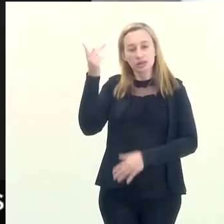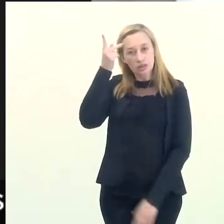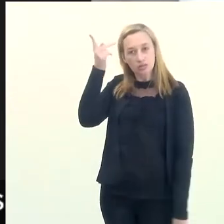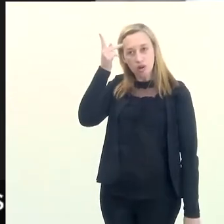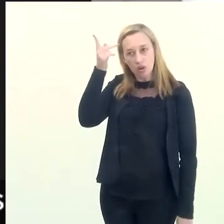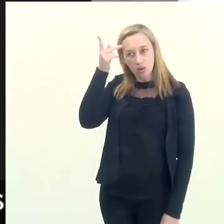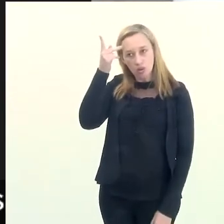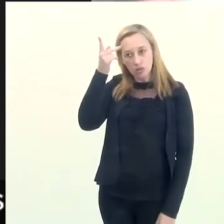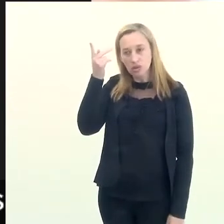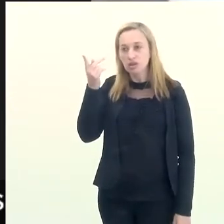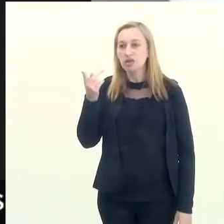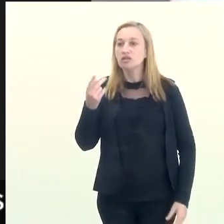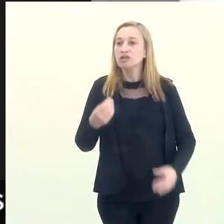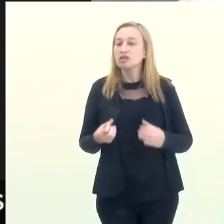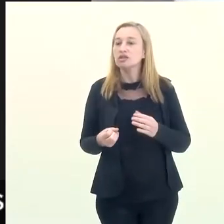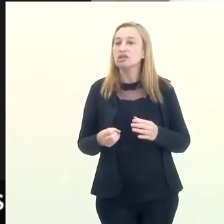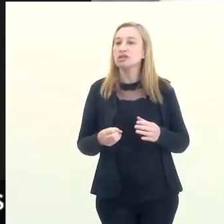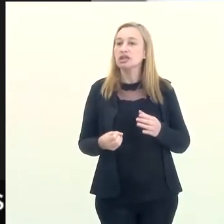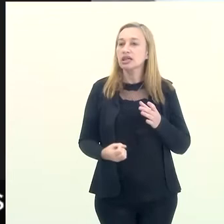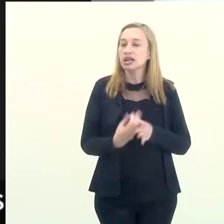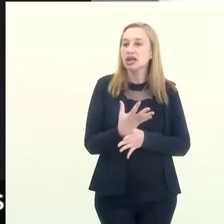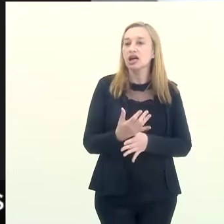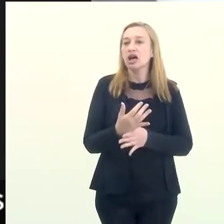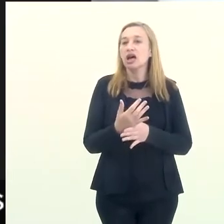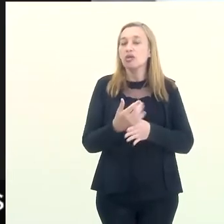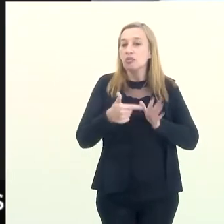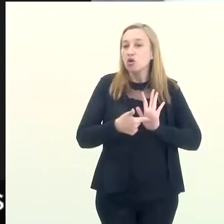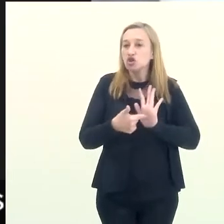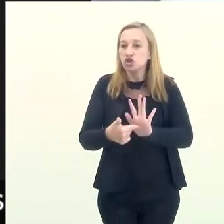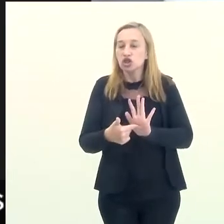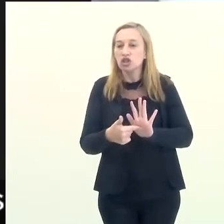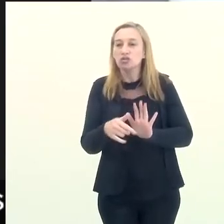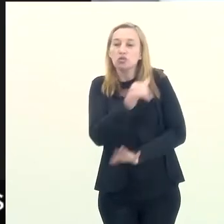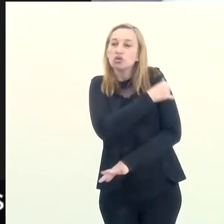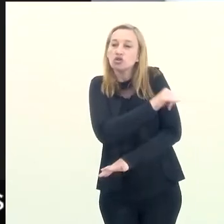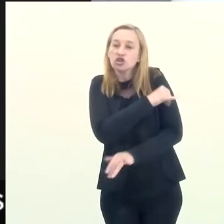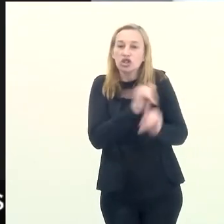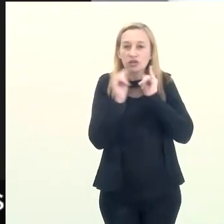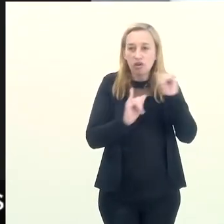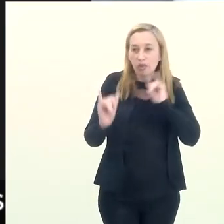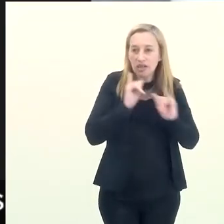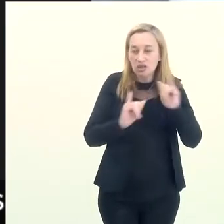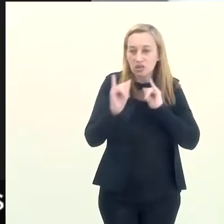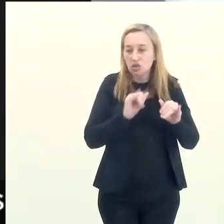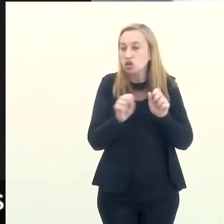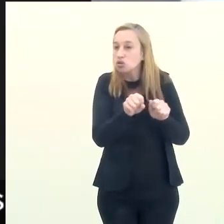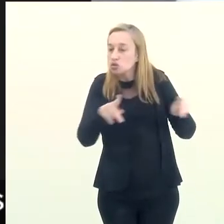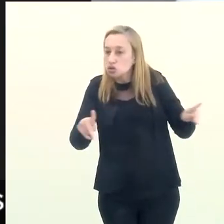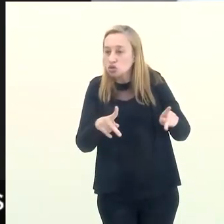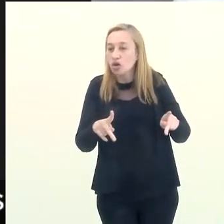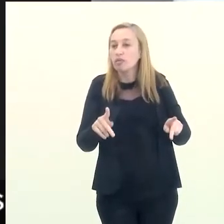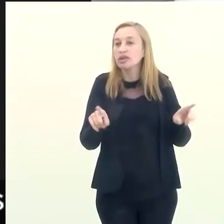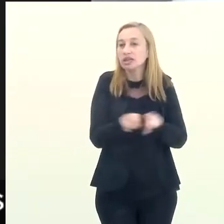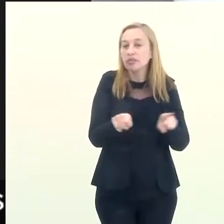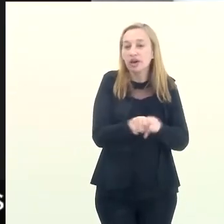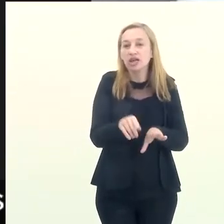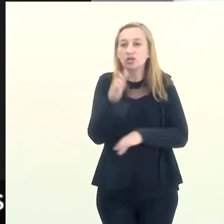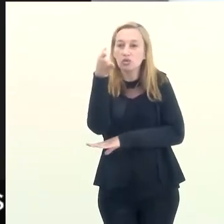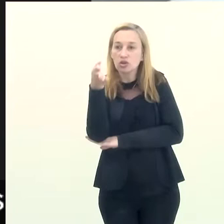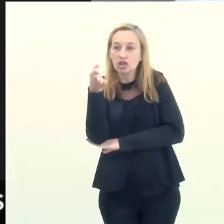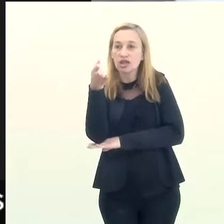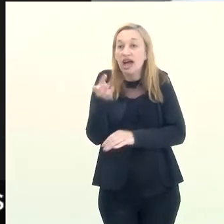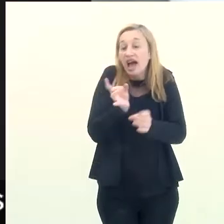estamos em São Paulo fazendo a promoção do Rio de Janeiro aqui num shopping center e também num hotel,